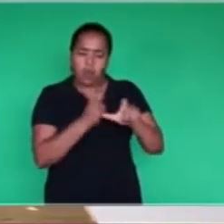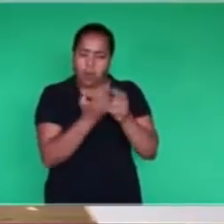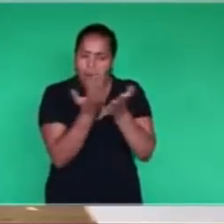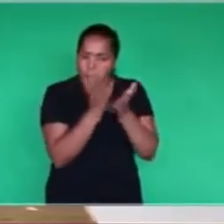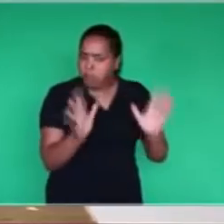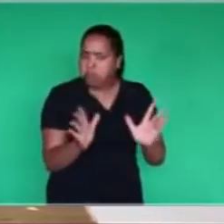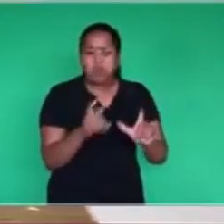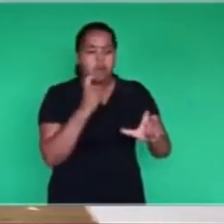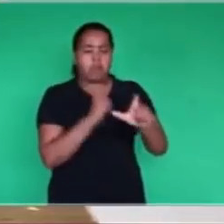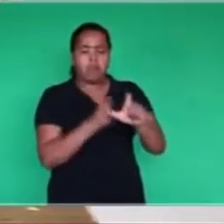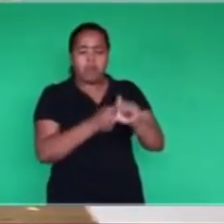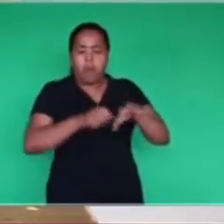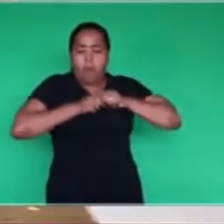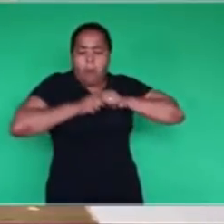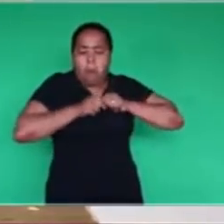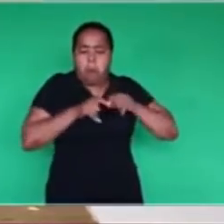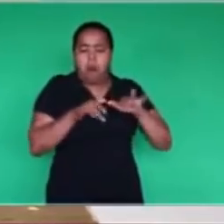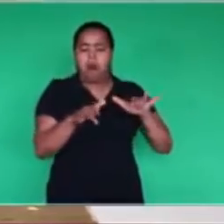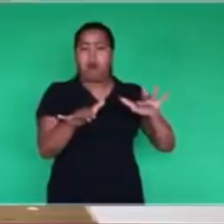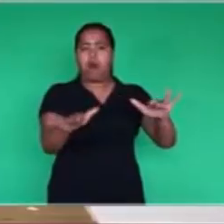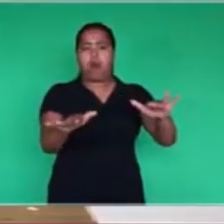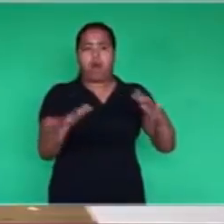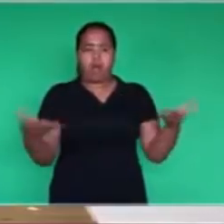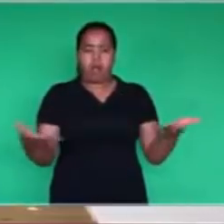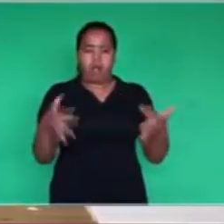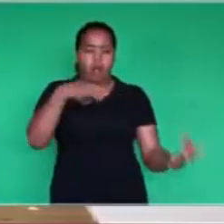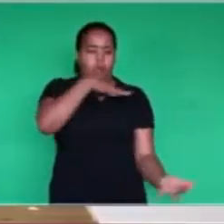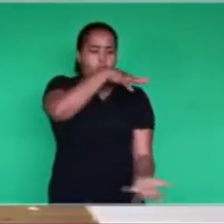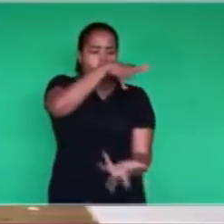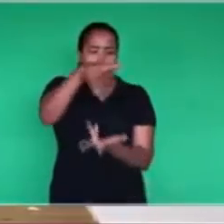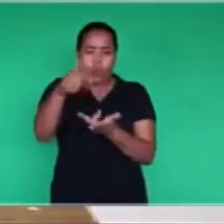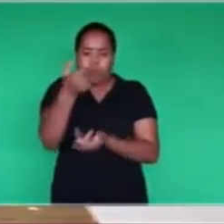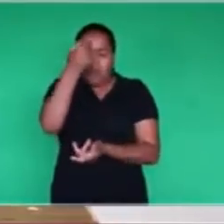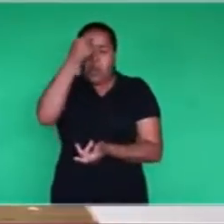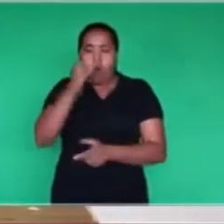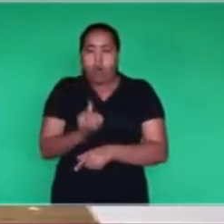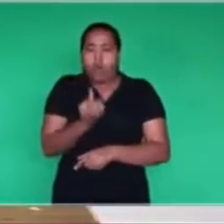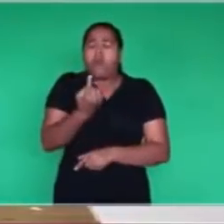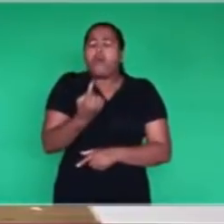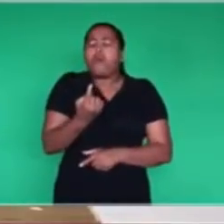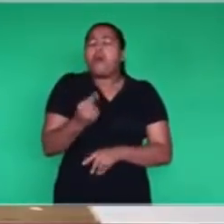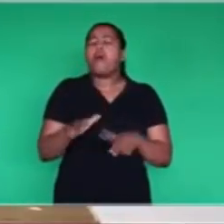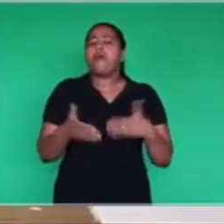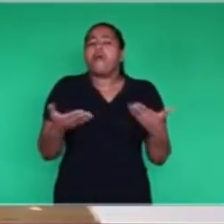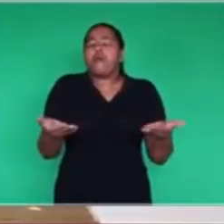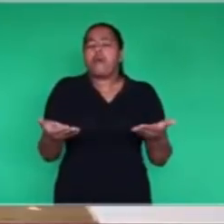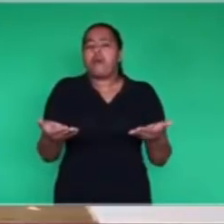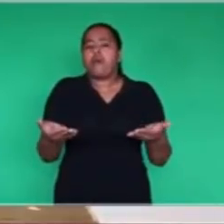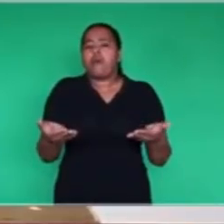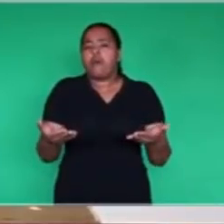É, agora é um mundo inteiro com uma mentalidade. Qual é a mentalidade do mundo de hoje?